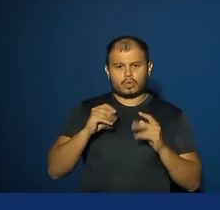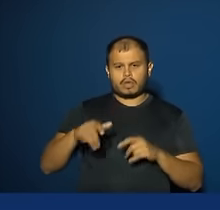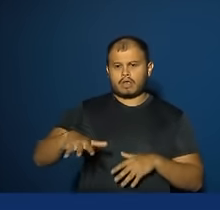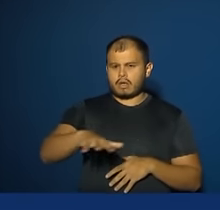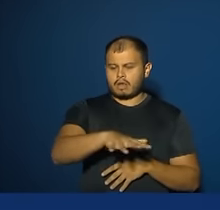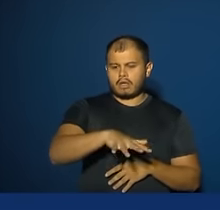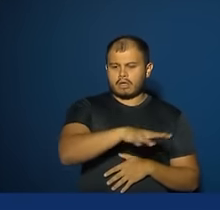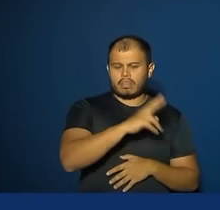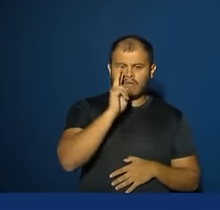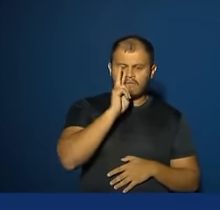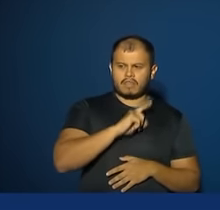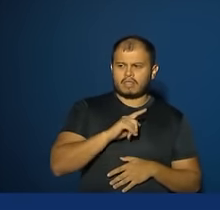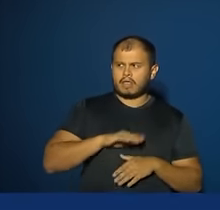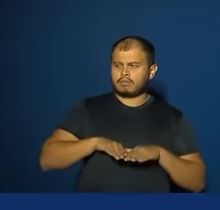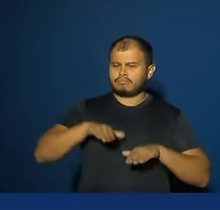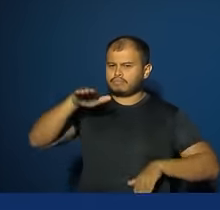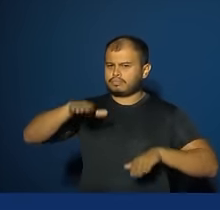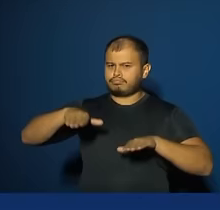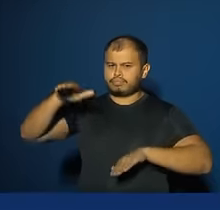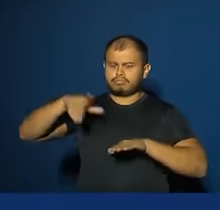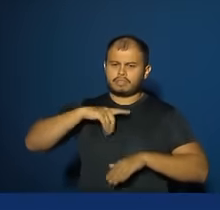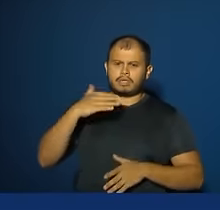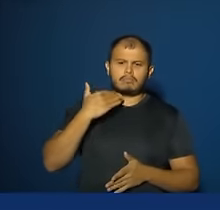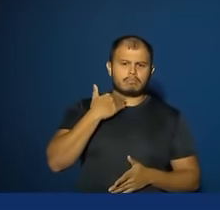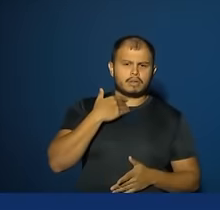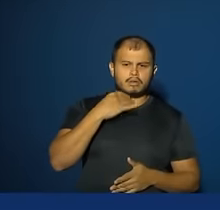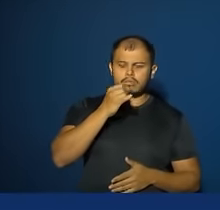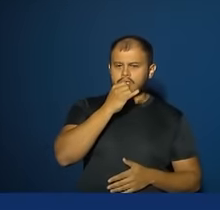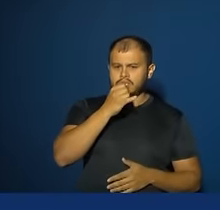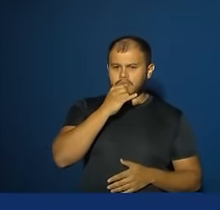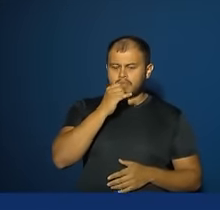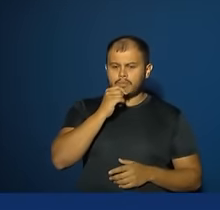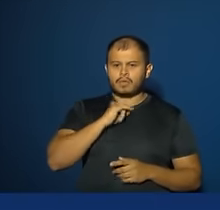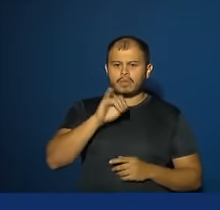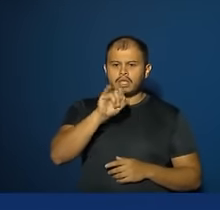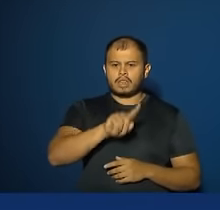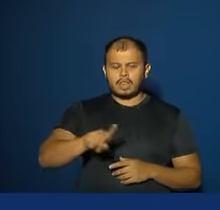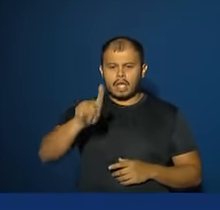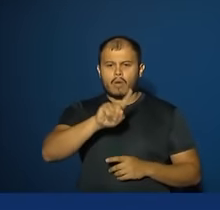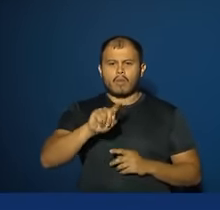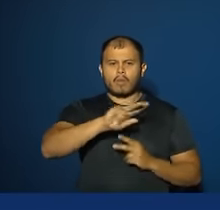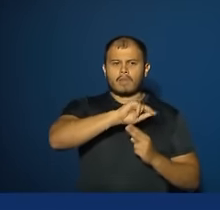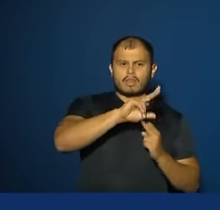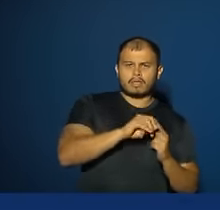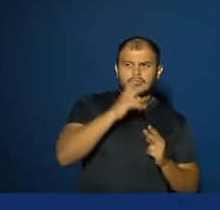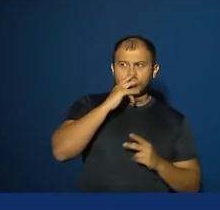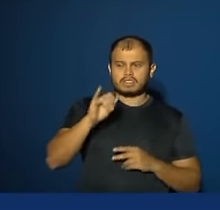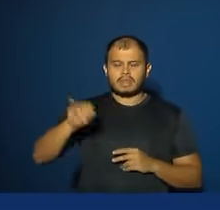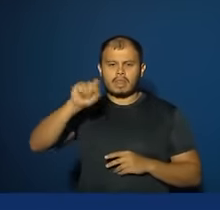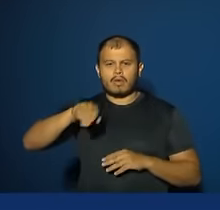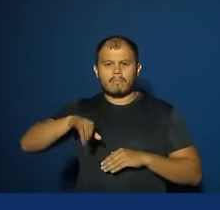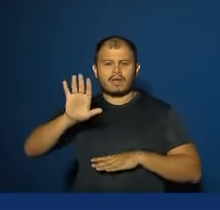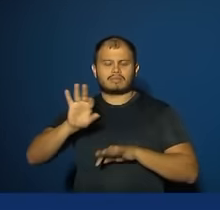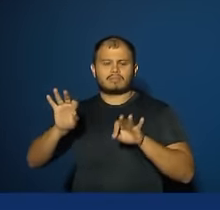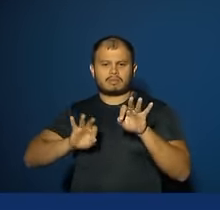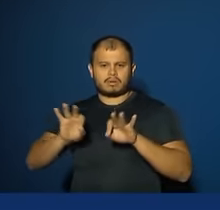consegue ver casos muito discrepantes. Você pega dentro dos grandes bancos, o Itaú e o Bradesco. Me parece que o Itaú está um pouco melhor preparado. Quando você